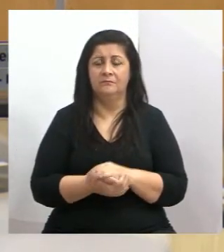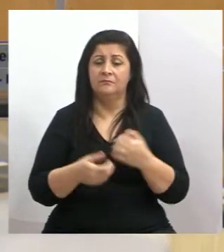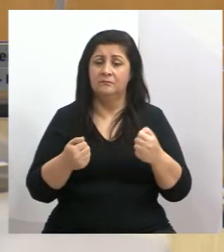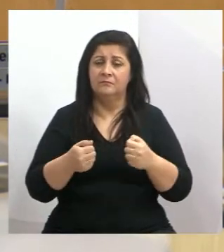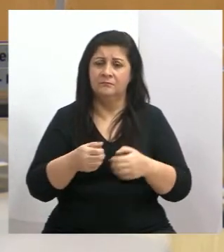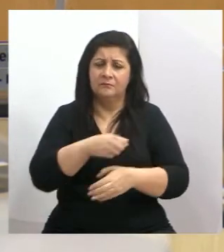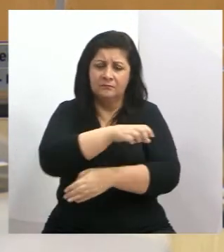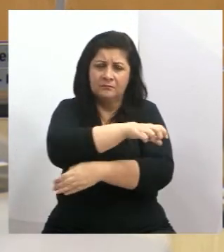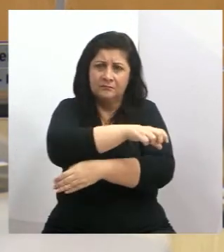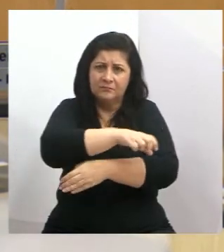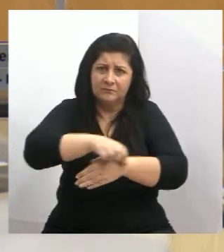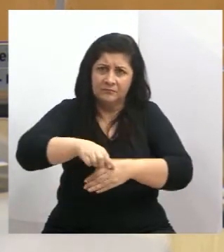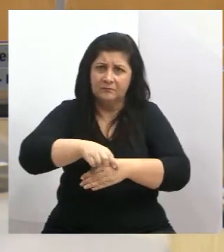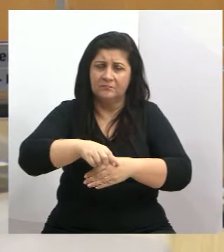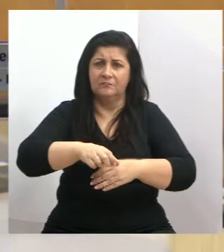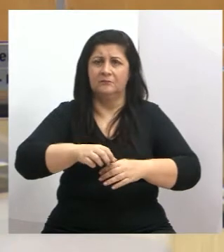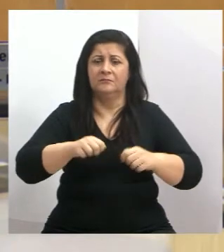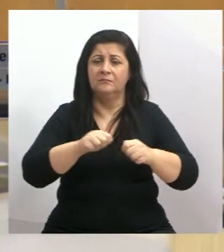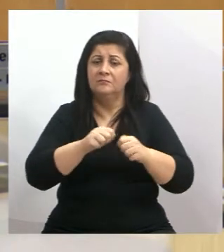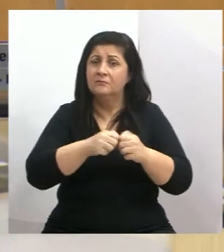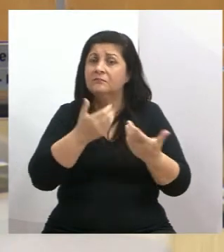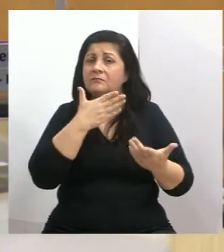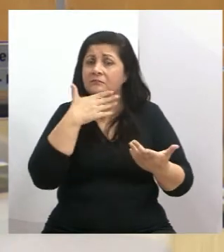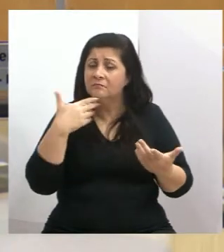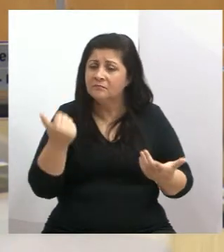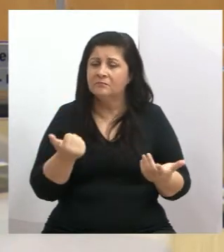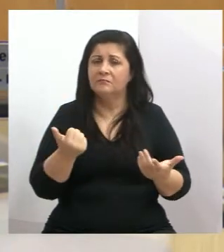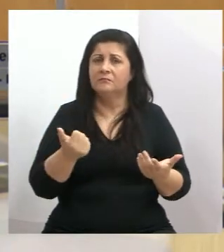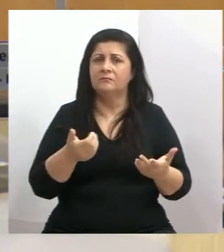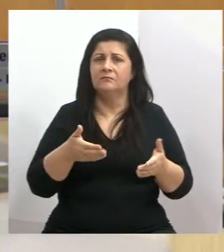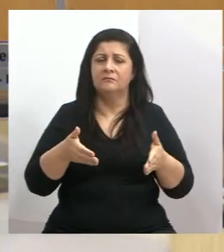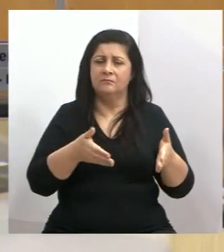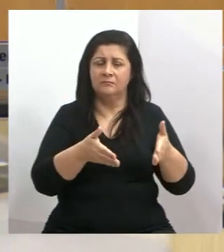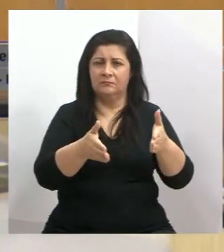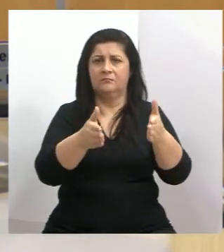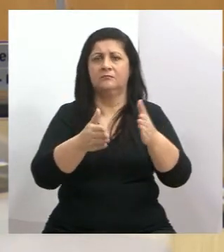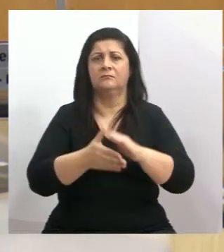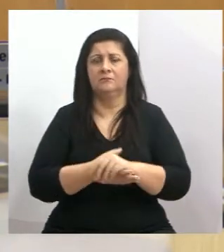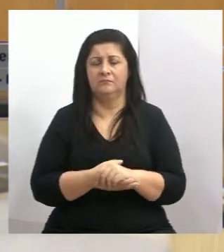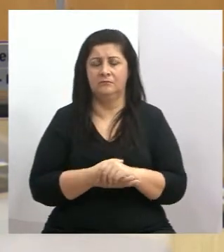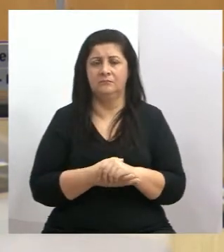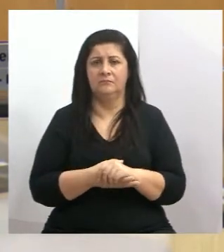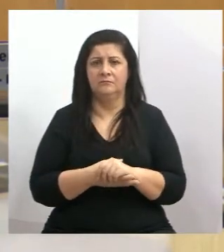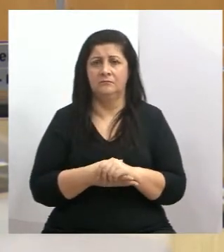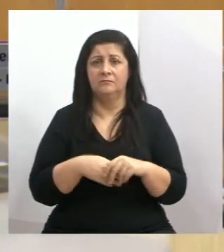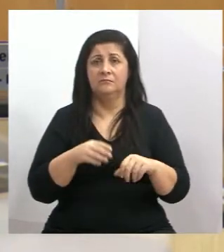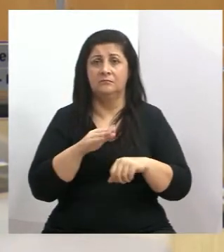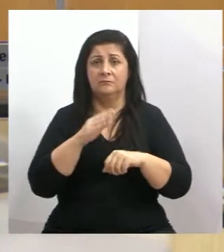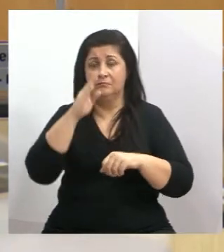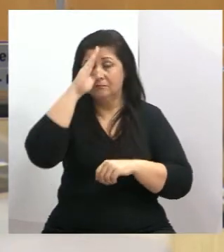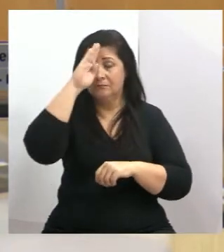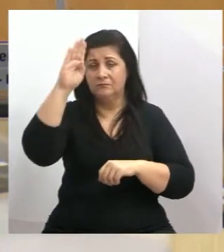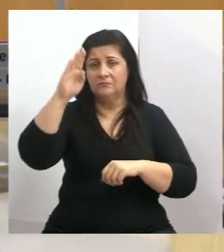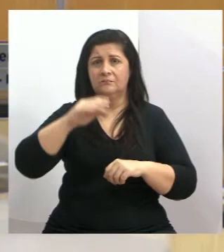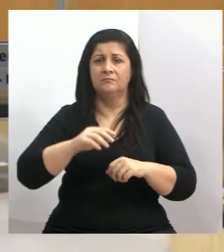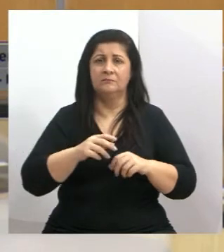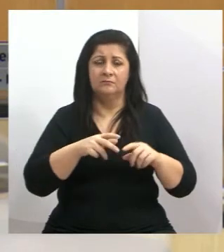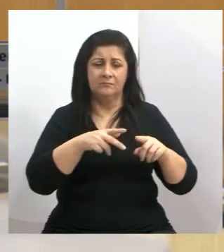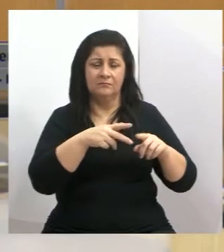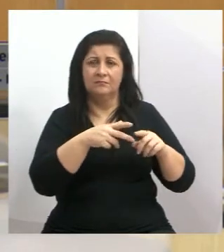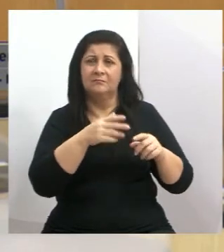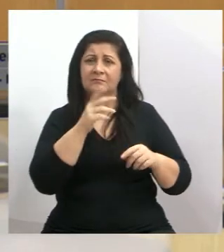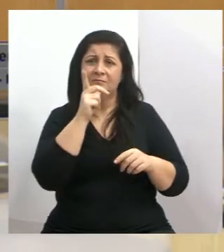pavimentação ações de melhorias para referir a região principalmente no que diz respeito à infraestrutura e